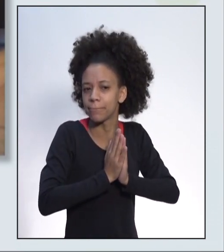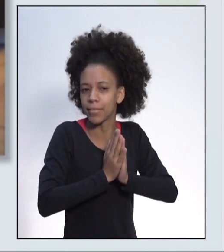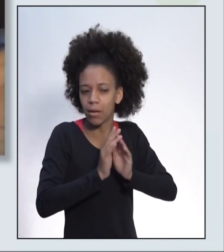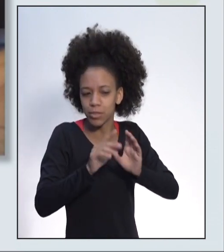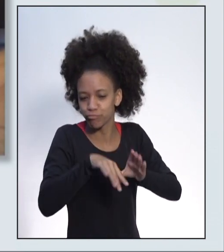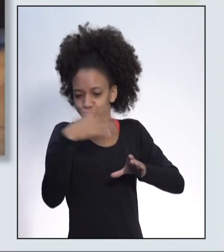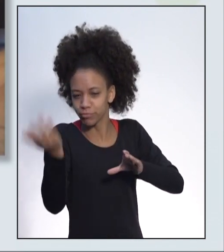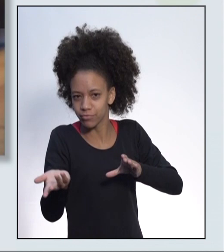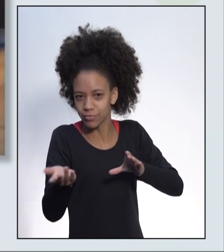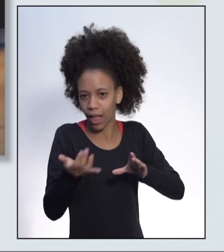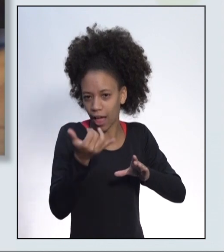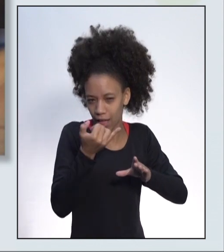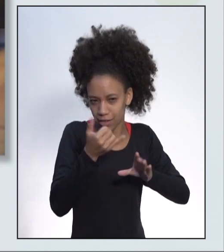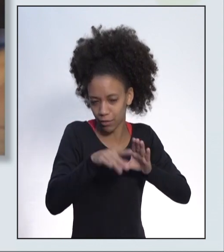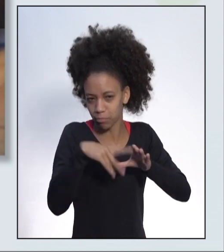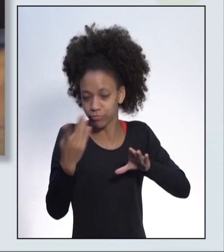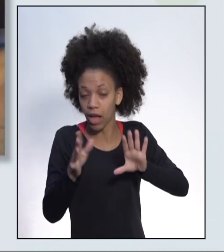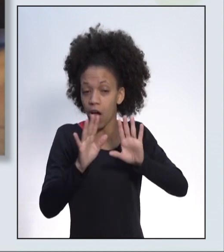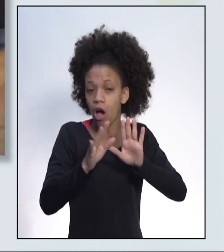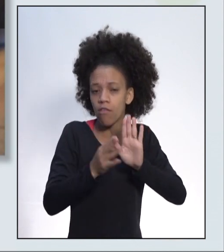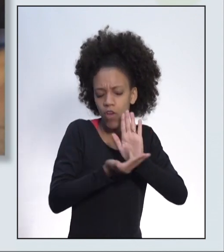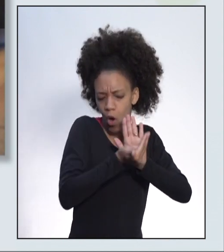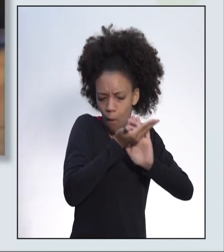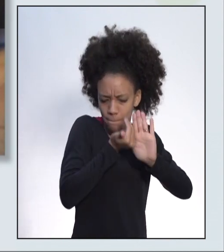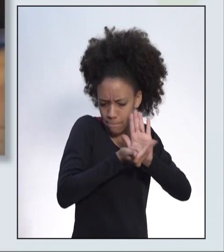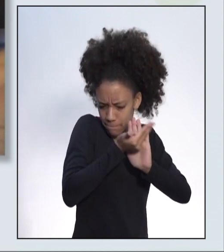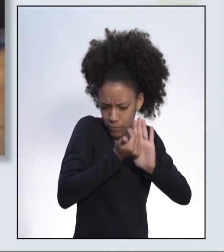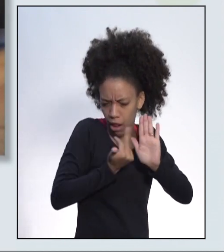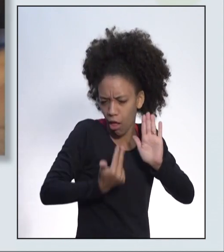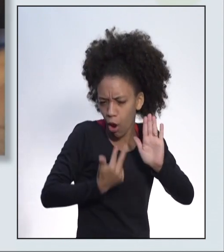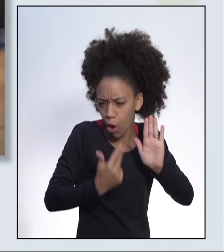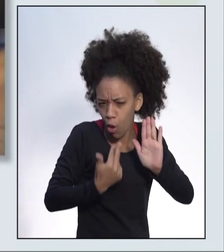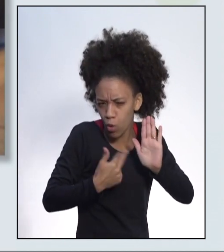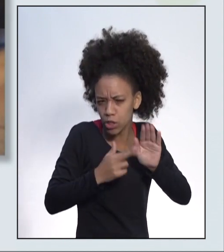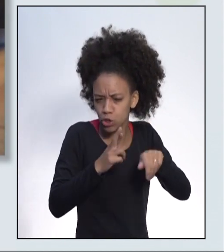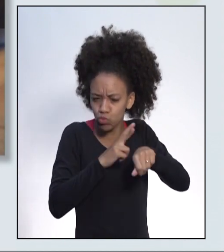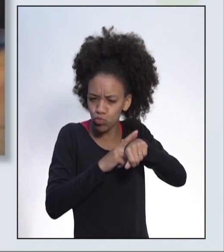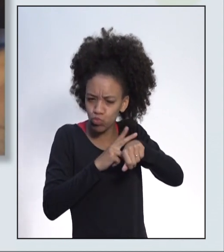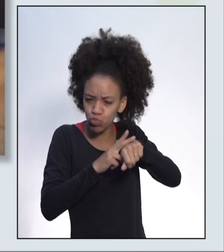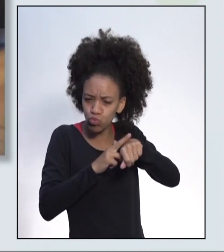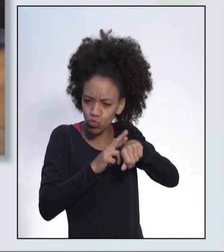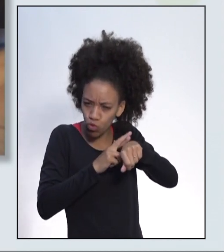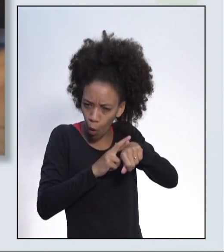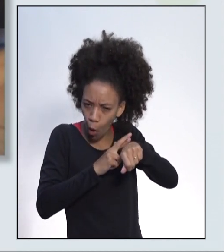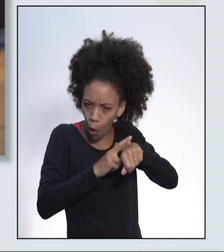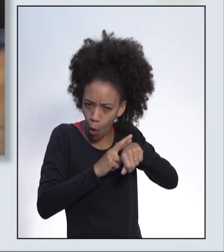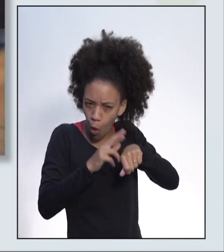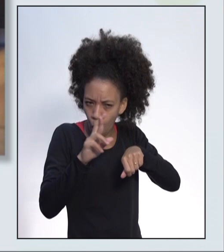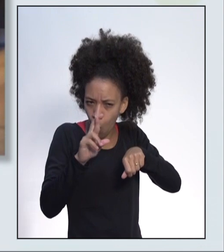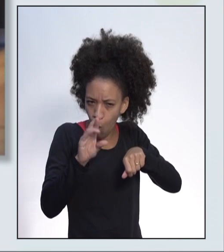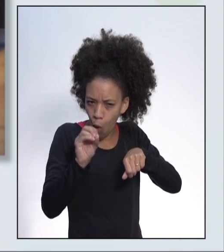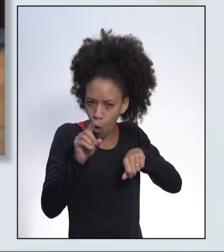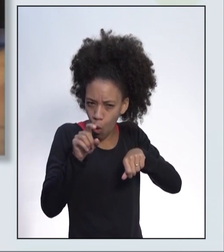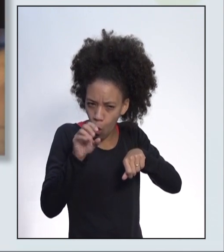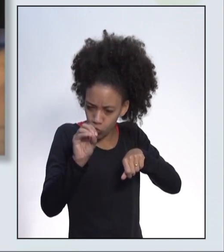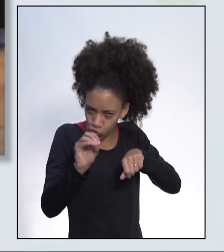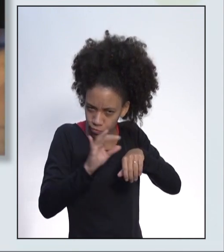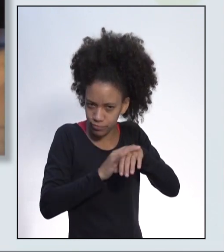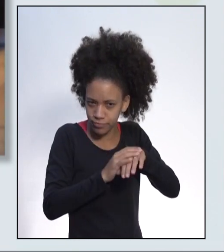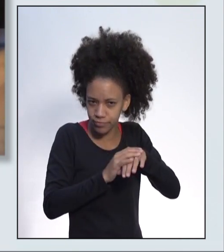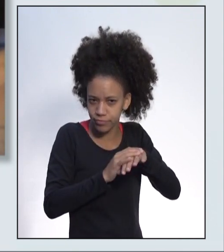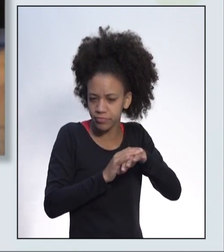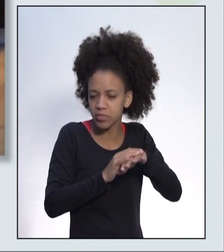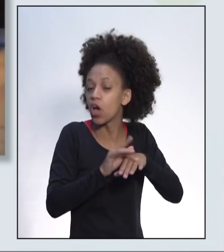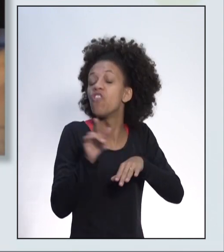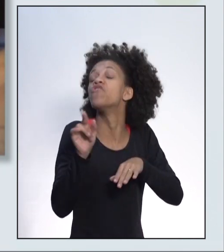algumas coisas. Eu vou dar uma coloridinha nesse fundo com esse roxo. Deixa eu pegar a outra tampa. O que você